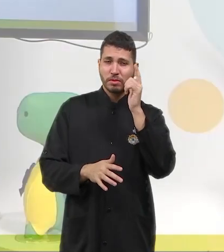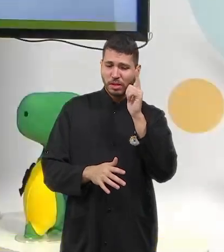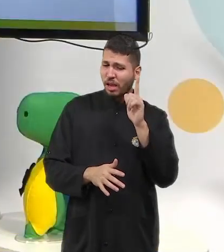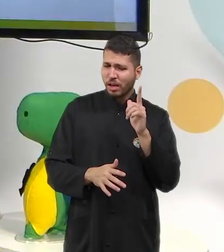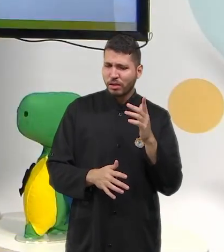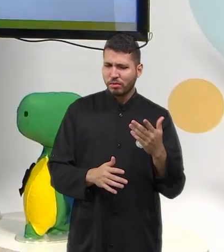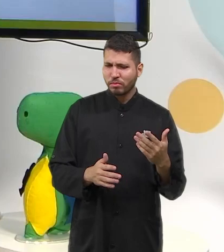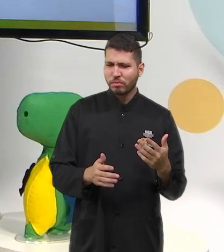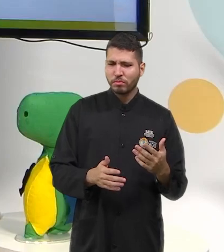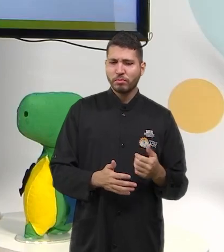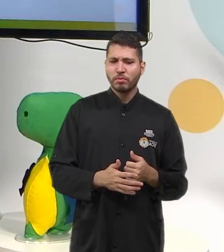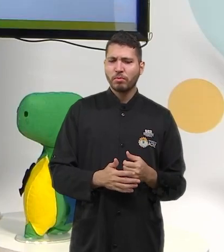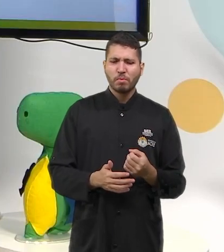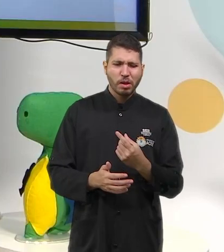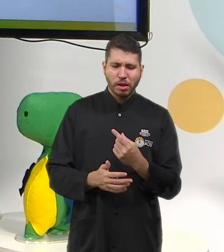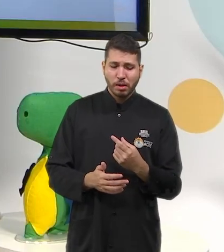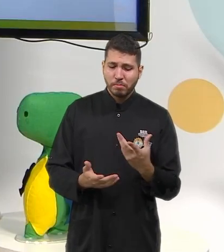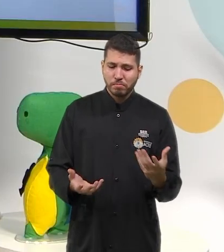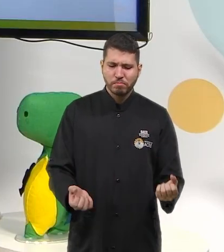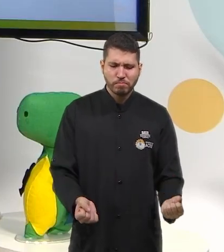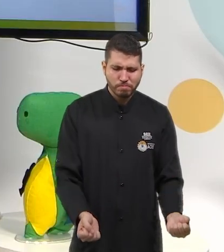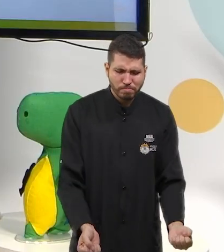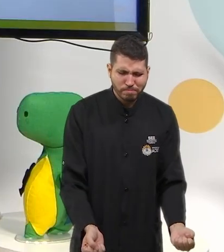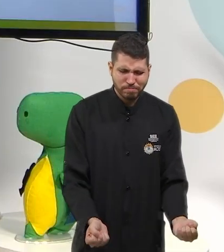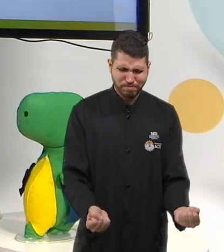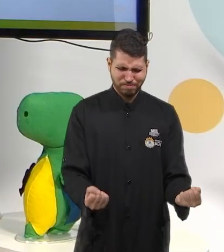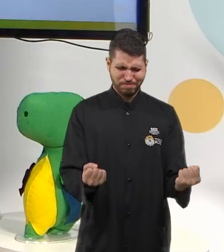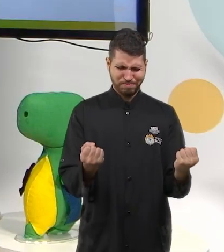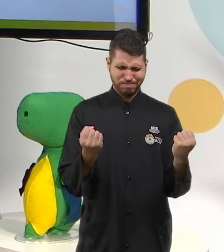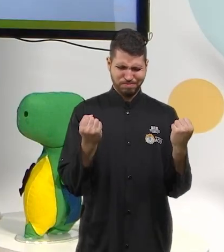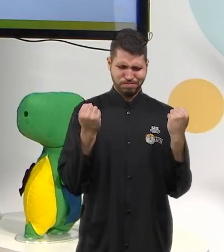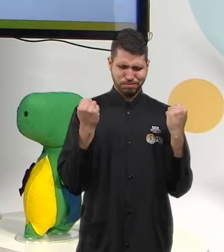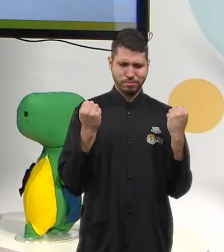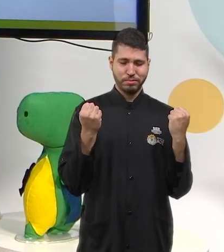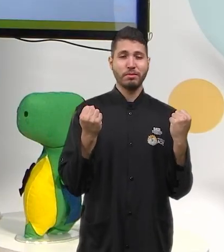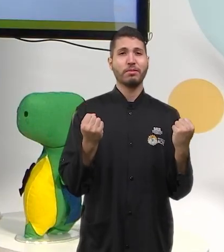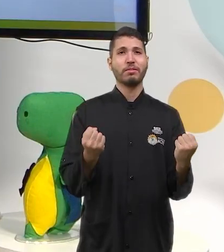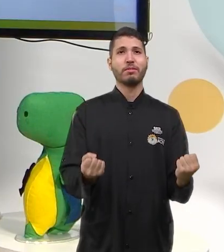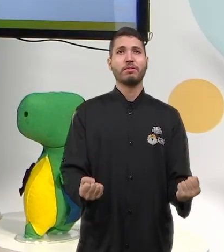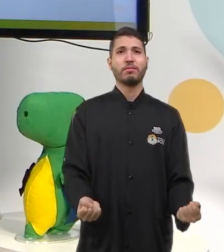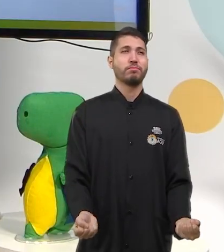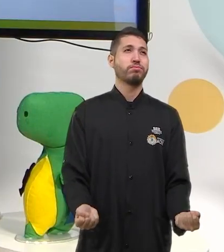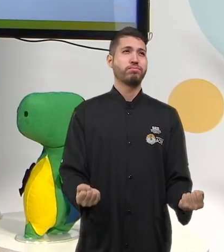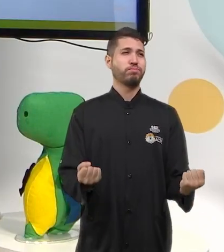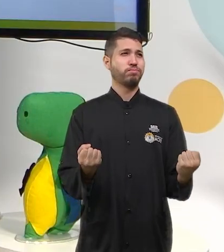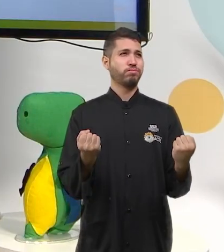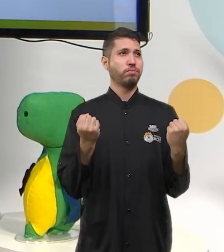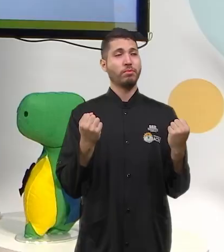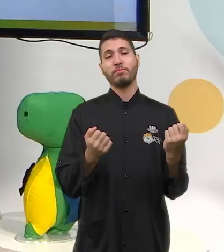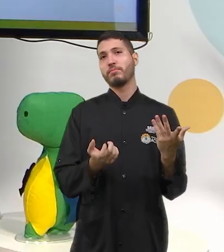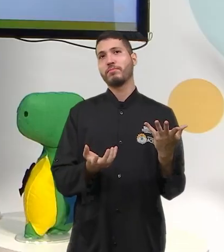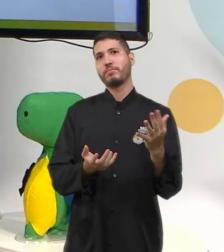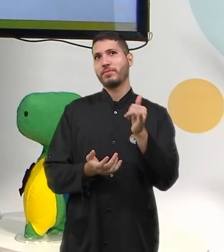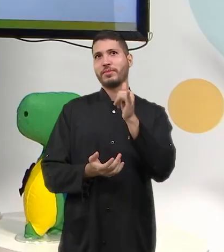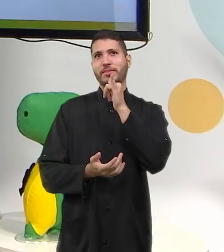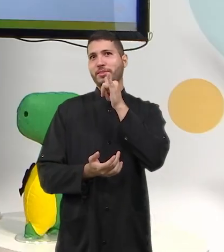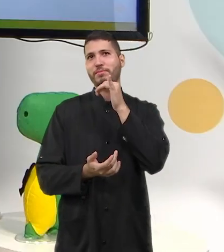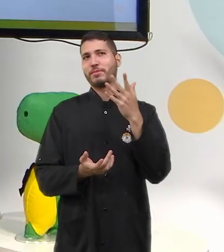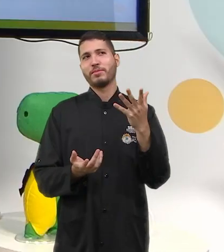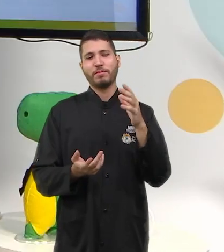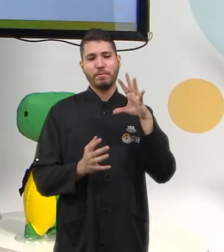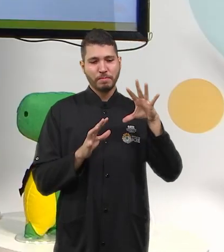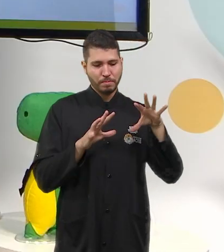pegar um elemento, sei lá, uma grande carga, uma saca de cimento, ali vai ser uma força absoluta que eu vou pegar e